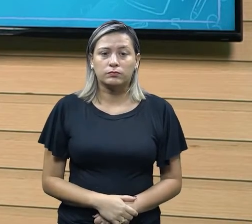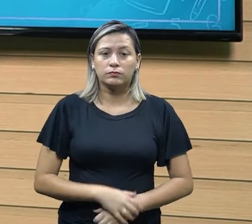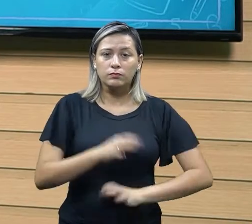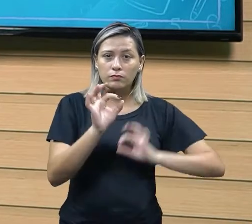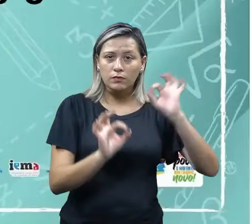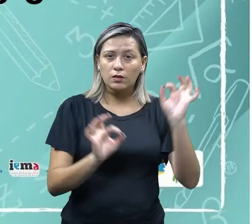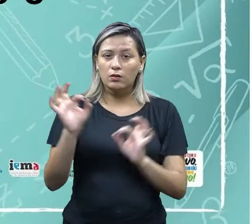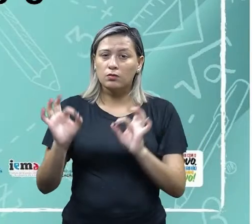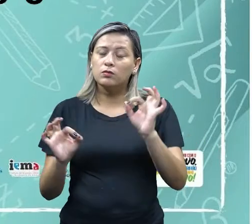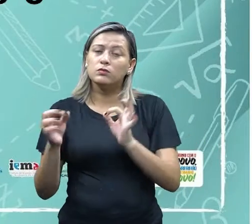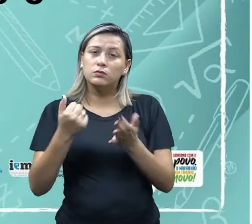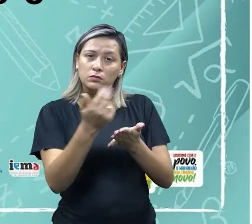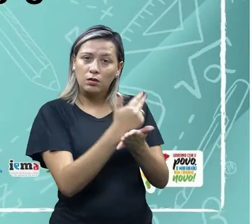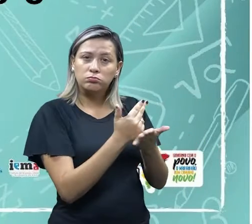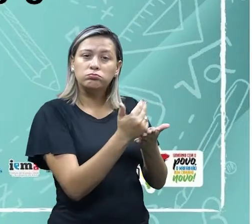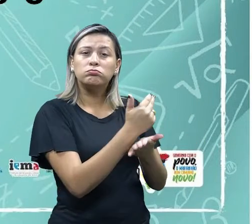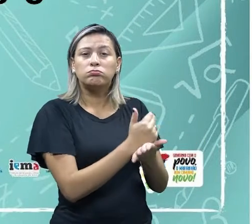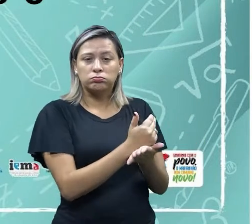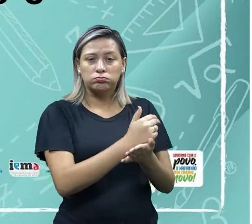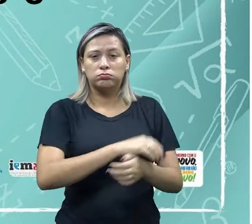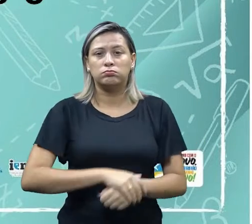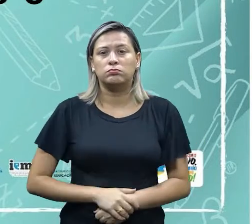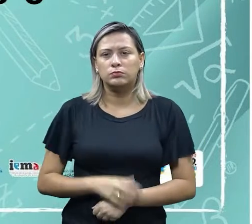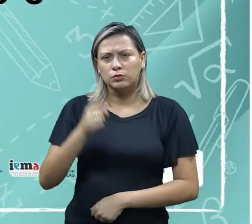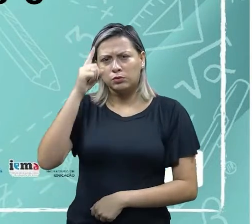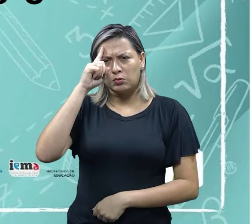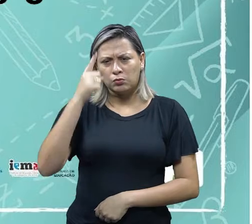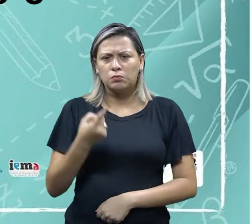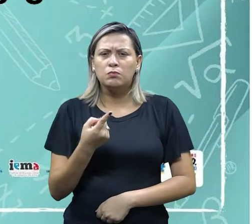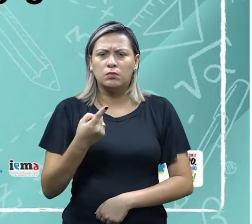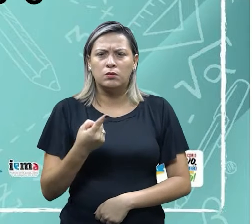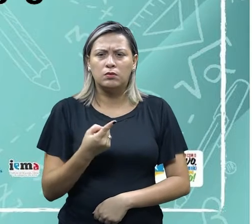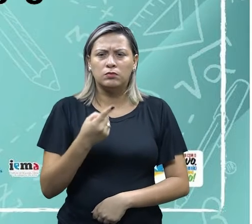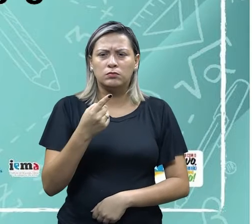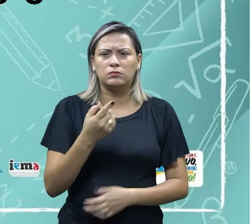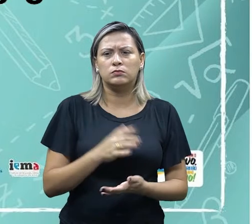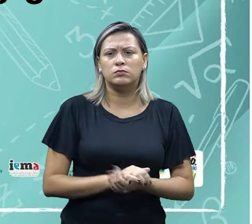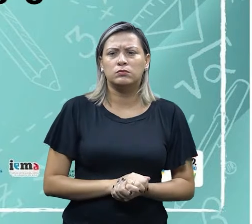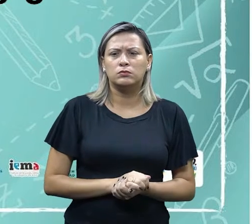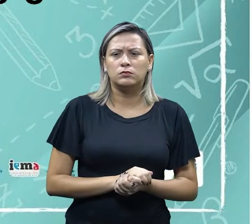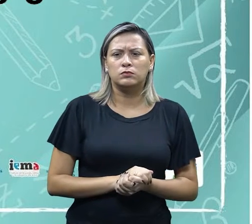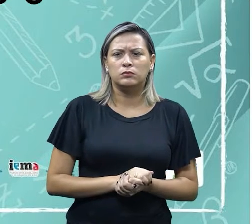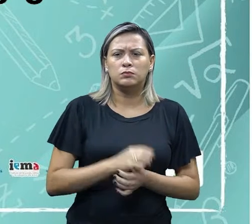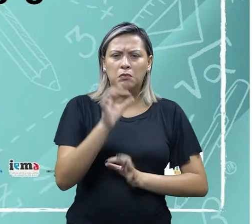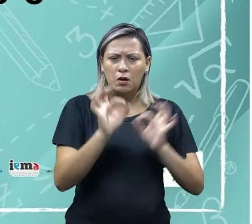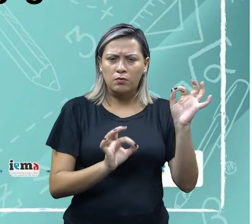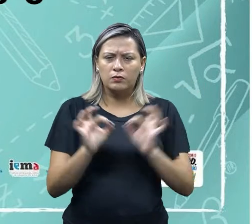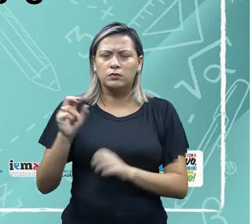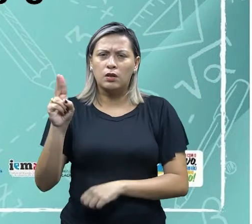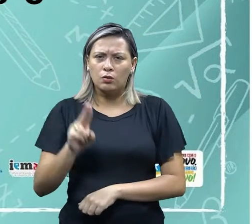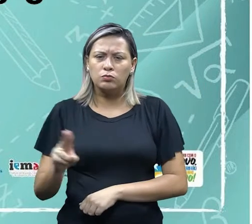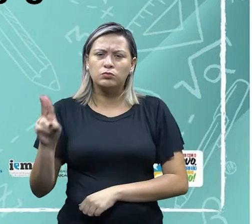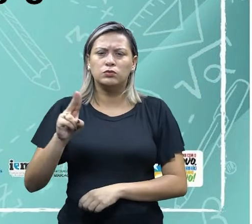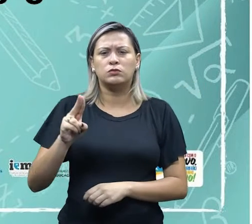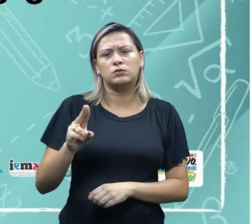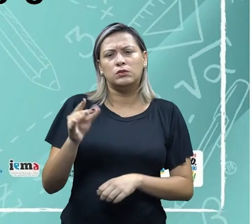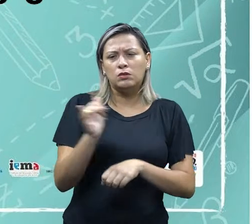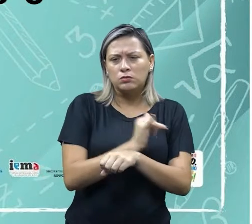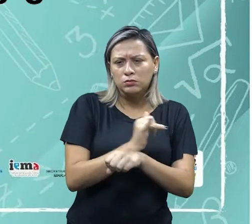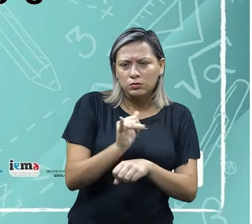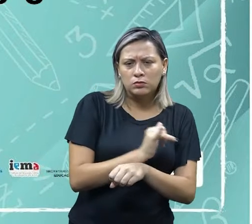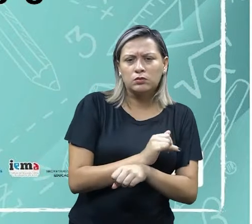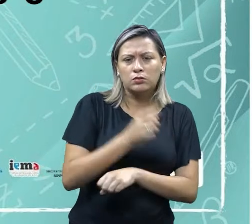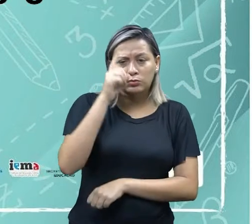os desenhos. Comandos básicos para edição de maneira estratégica, comandos e